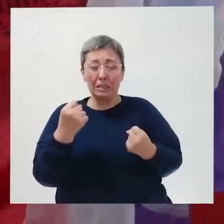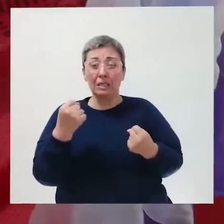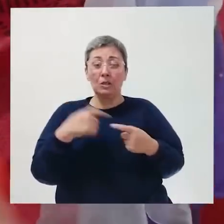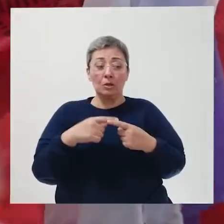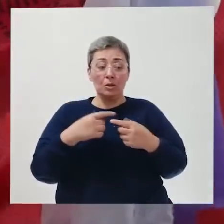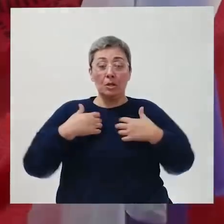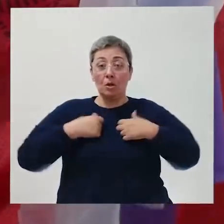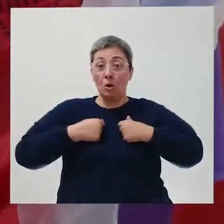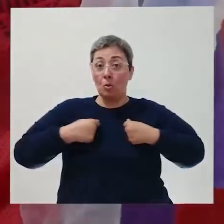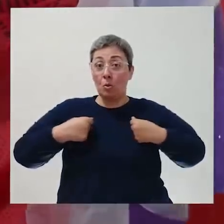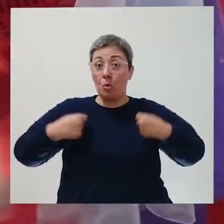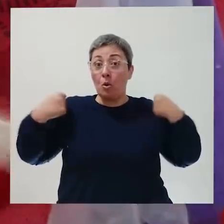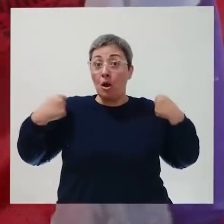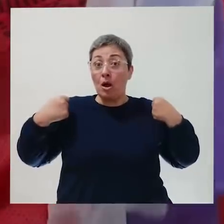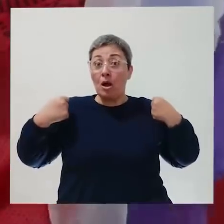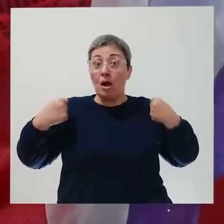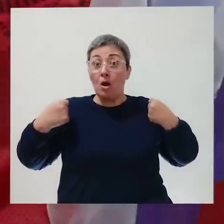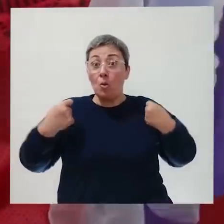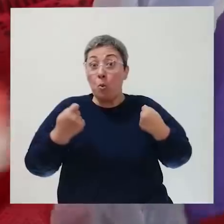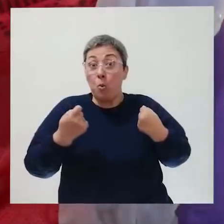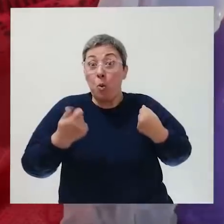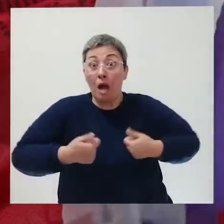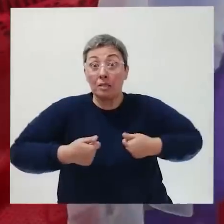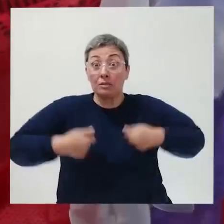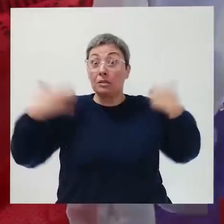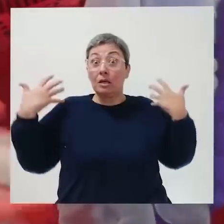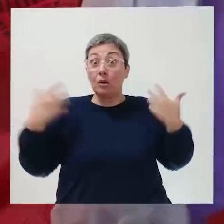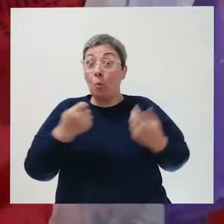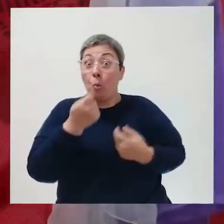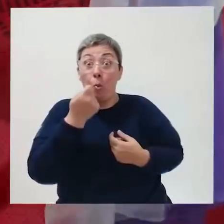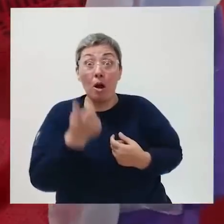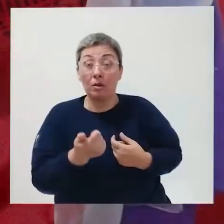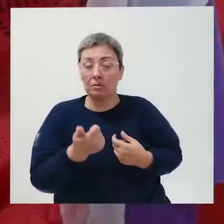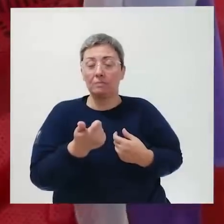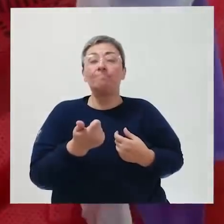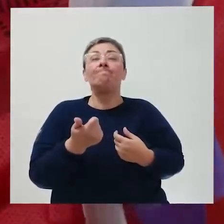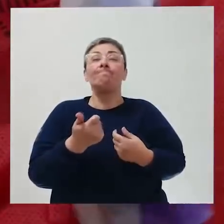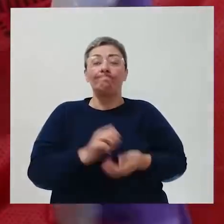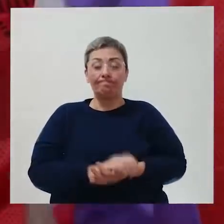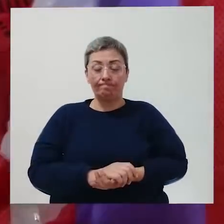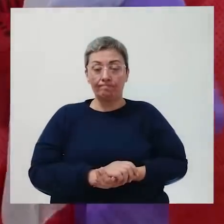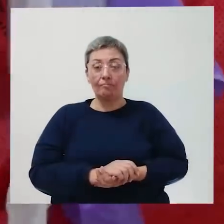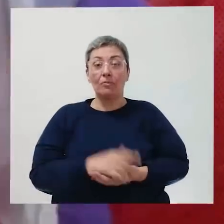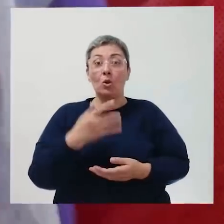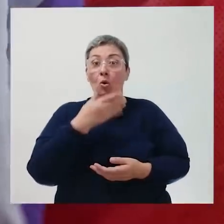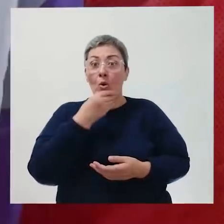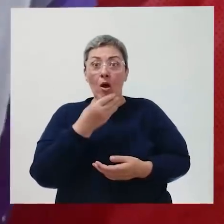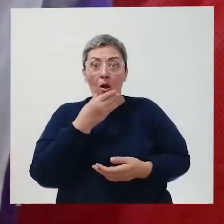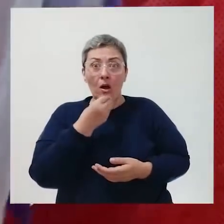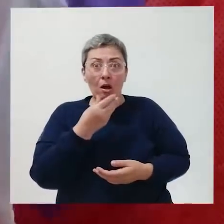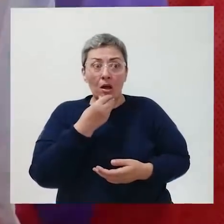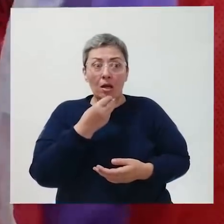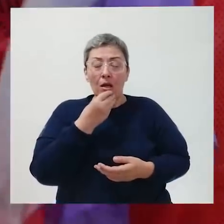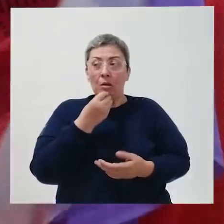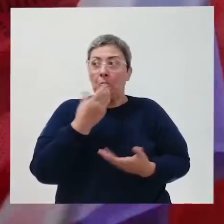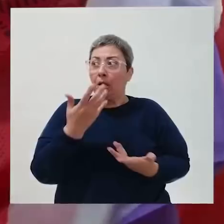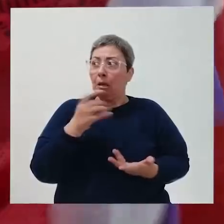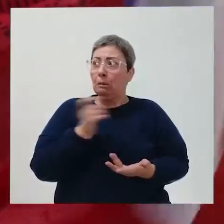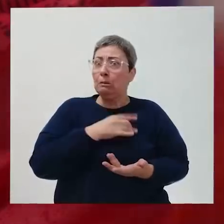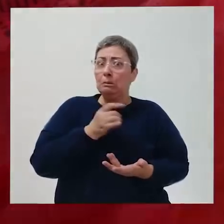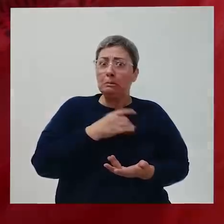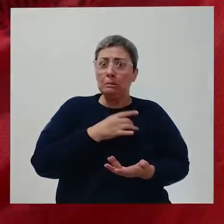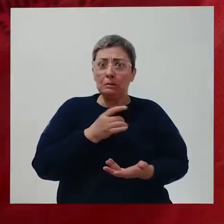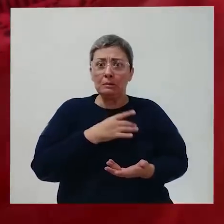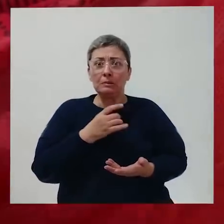casaco daquele homem quase saiu voando. O homem começou a ficar até com